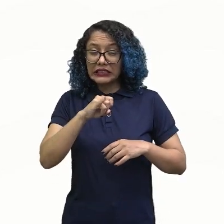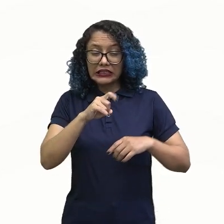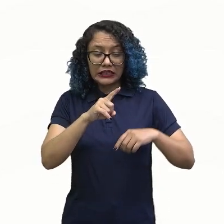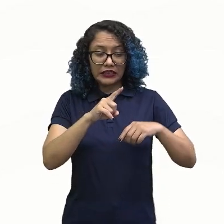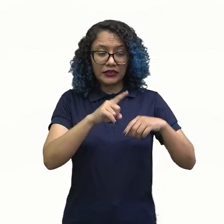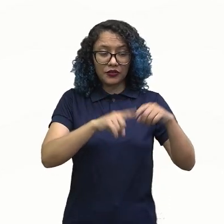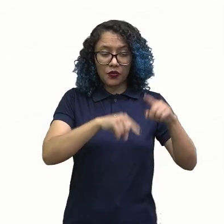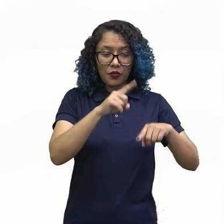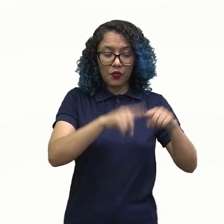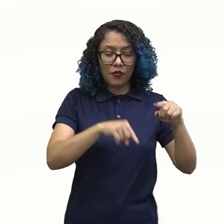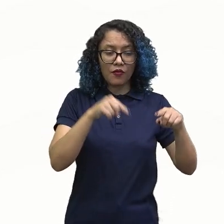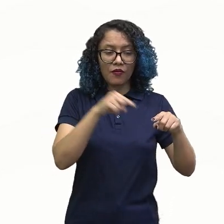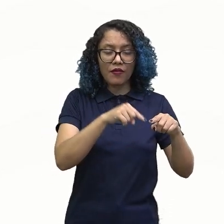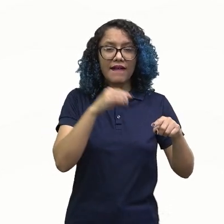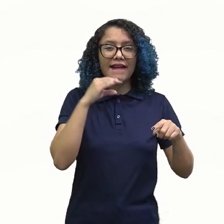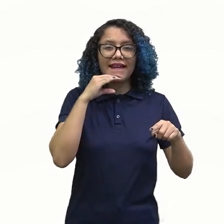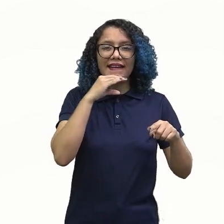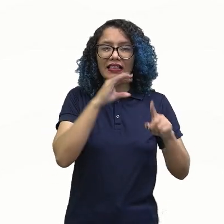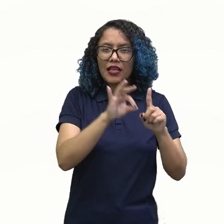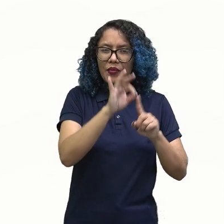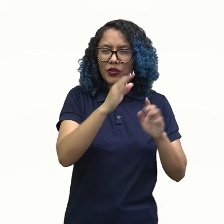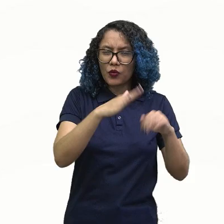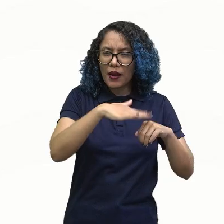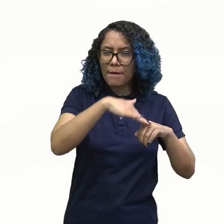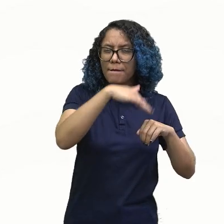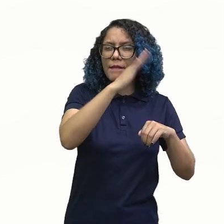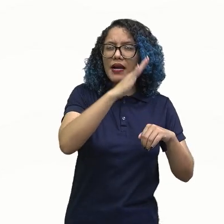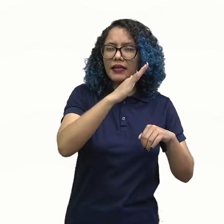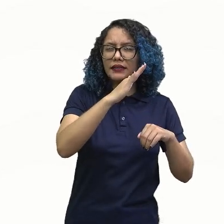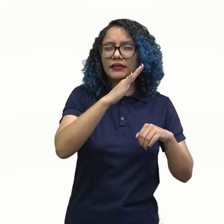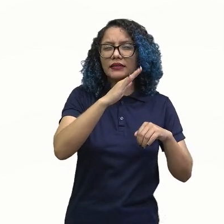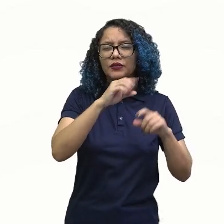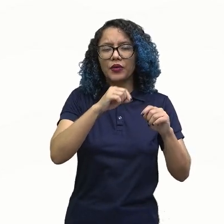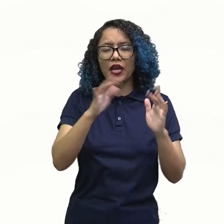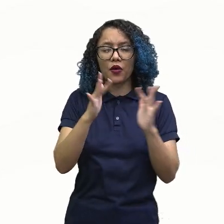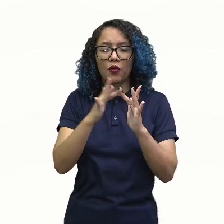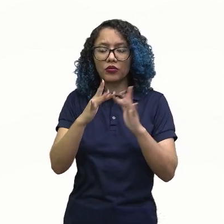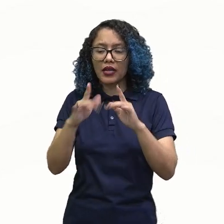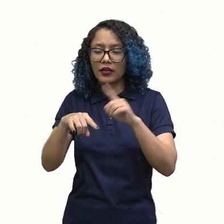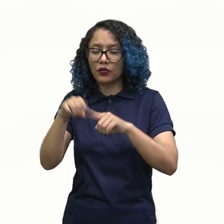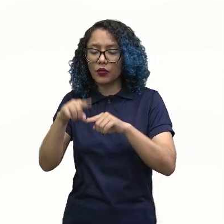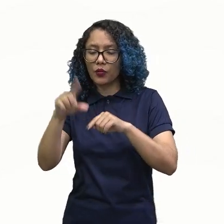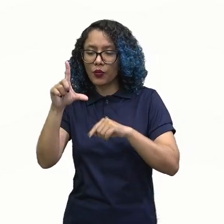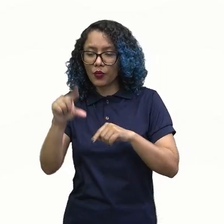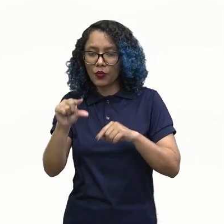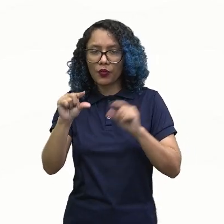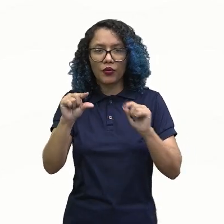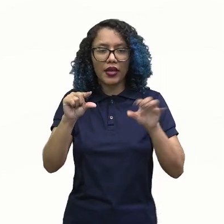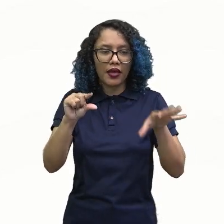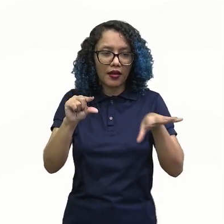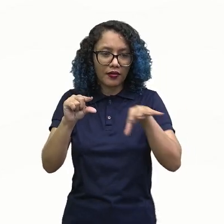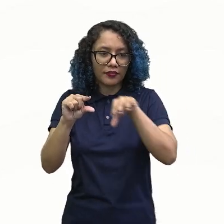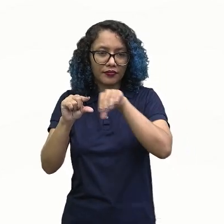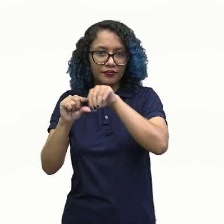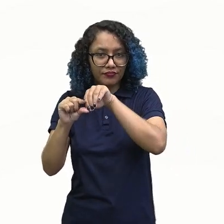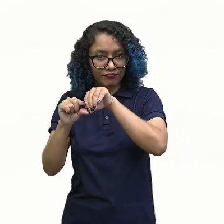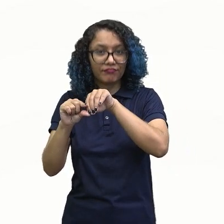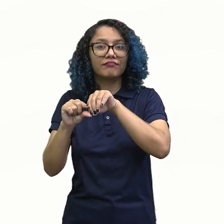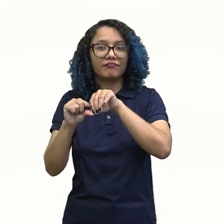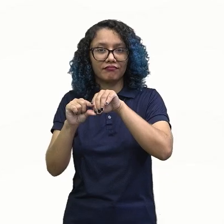um corpo que tem menor temperatura. Então, você tem aqui a transferência de calor para esses corpos.